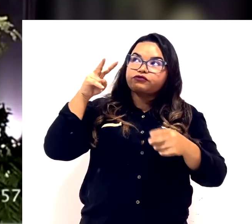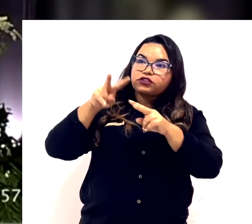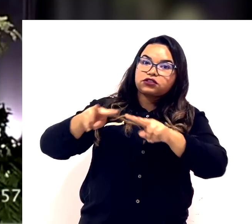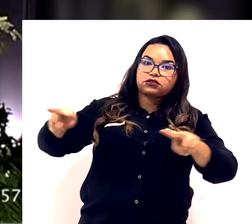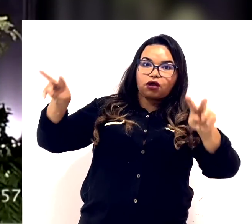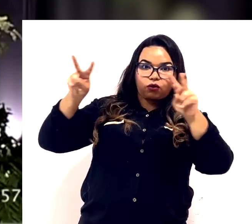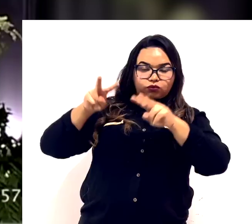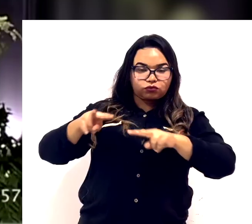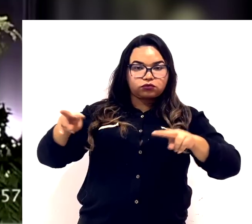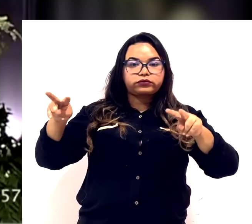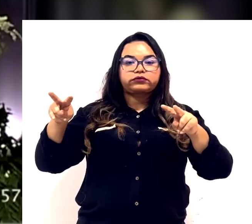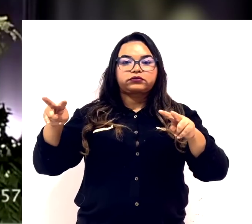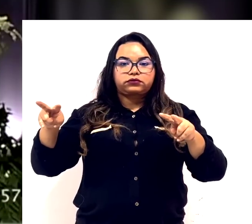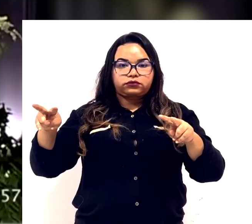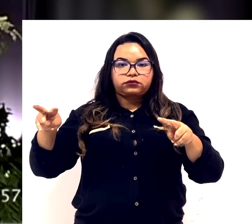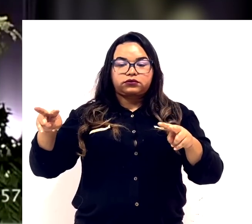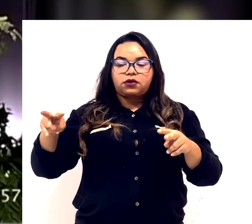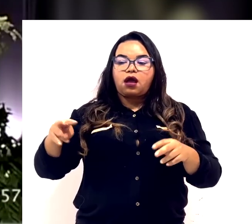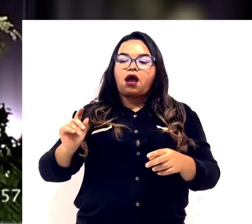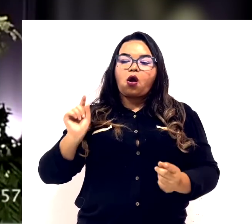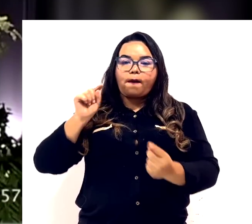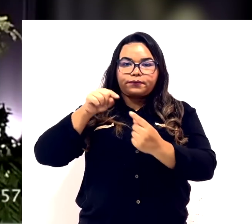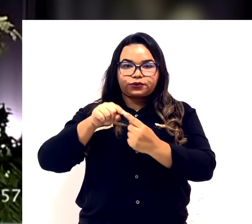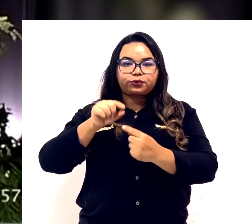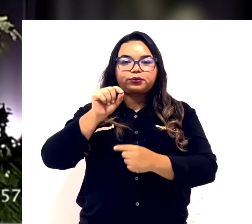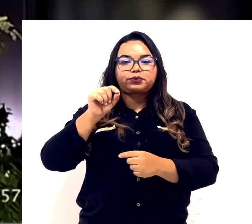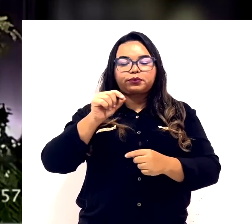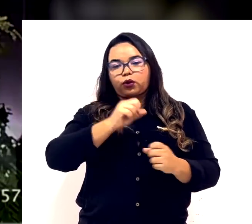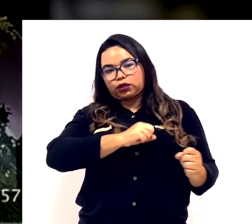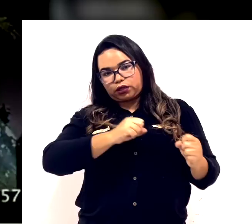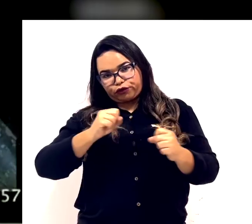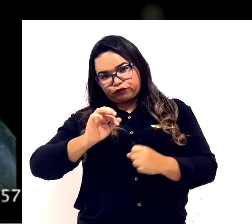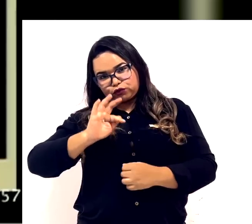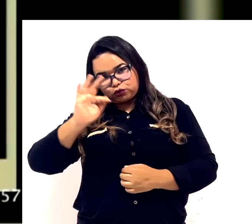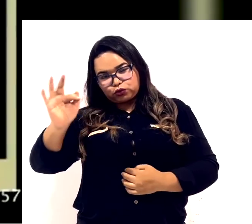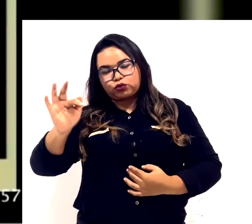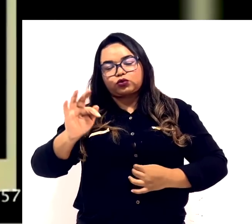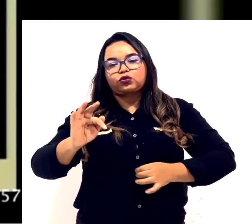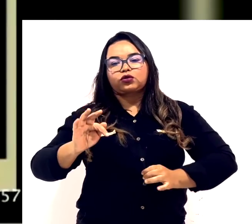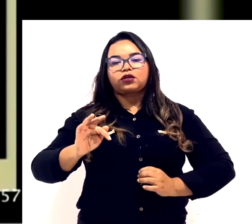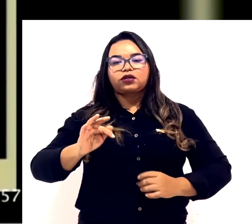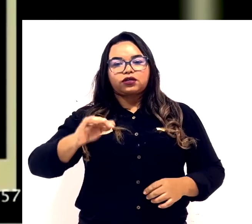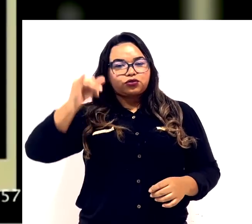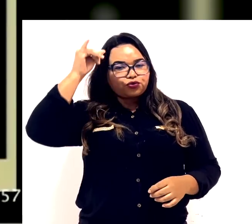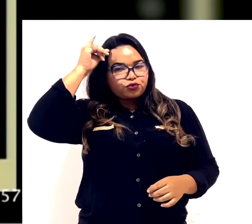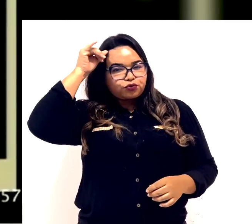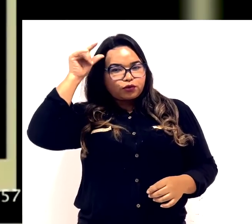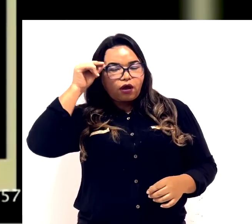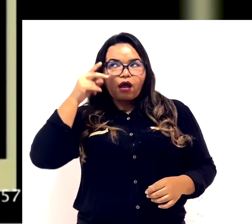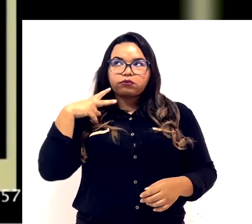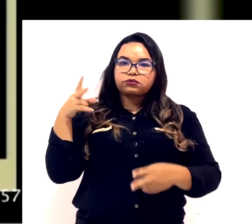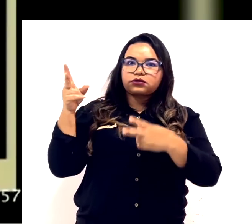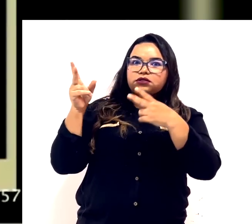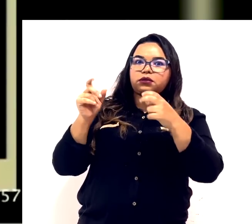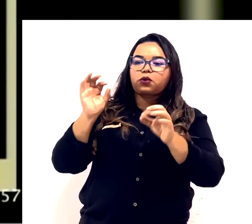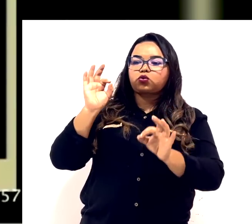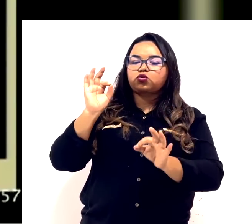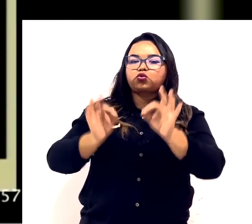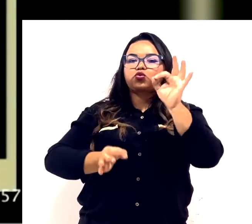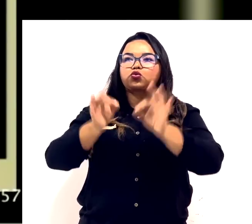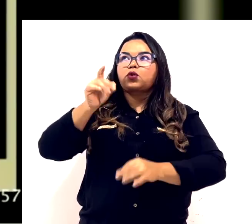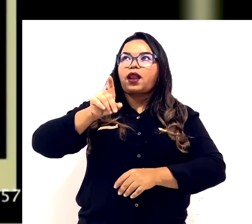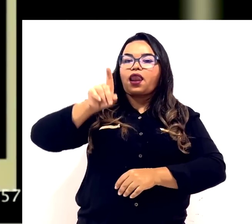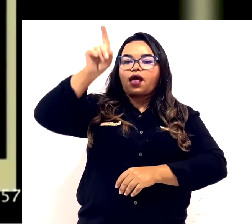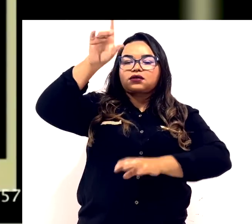do poder deste chifre pequeno, e ele vê a cena de um grande julgamento que acontece no céu. O verso 10